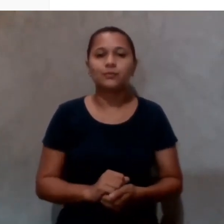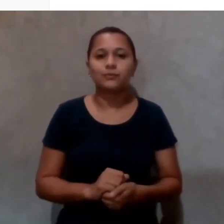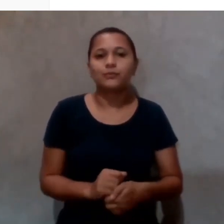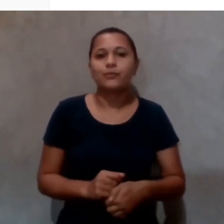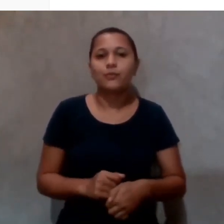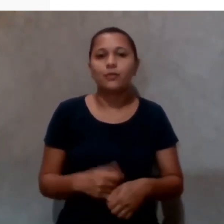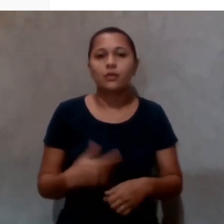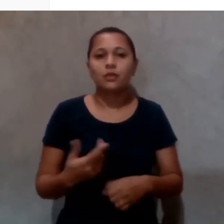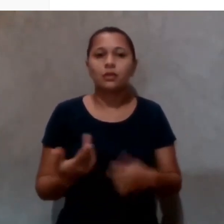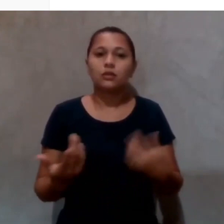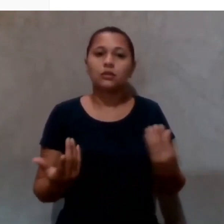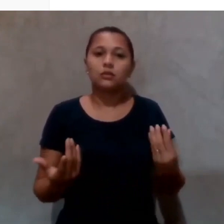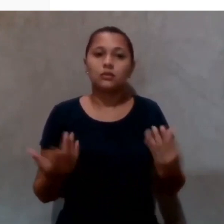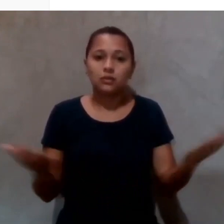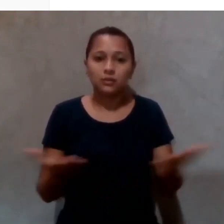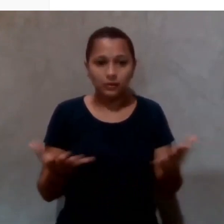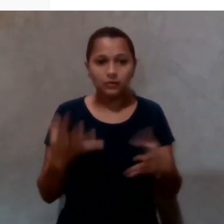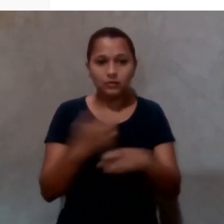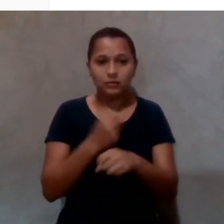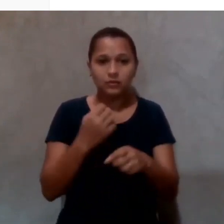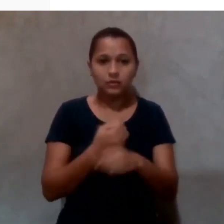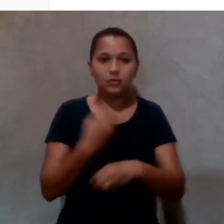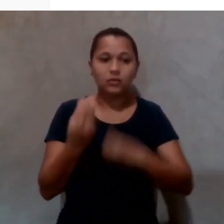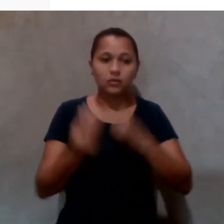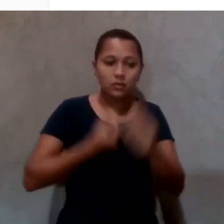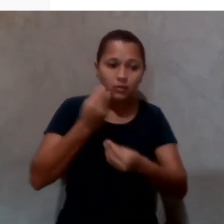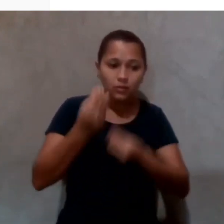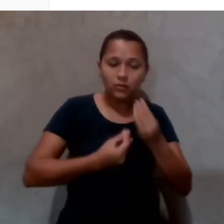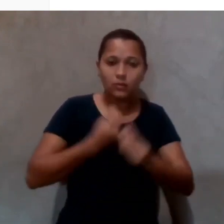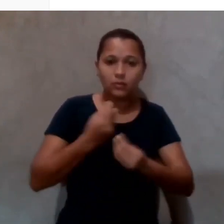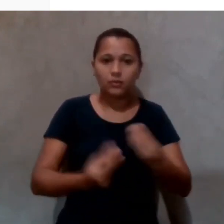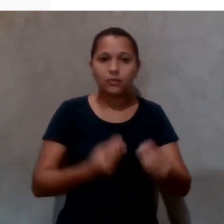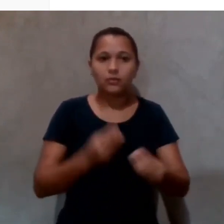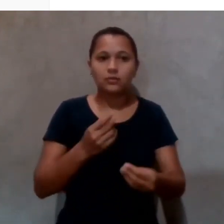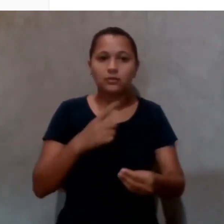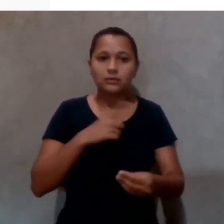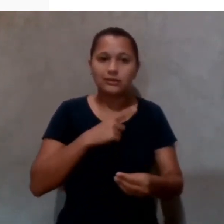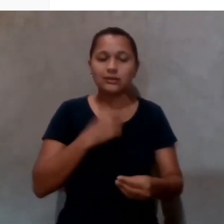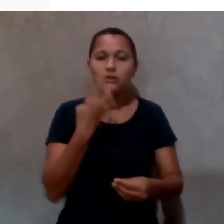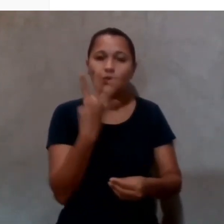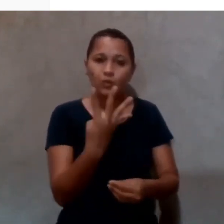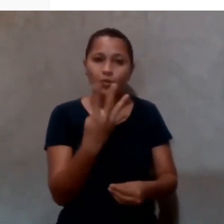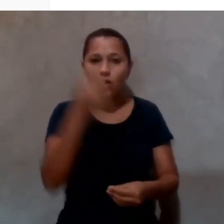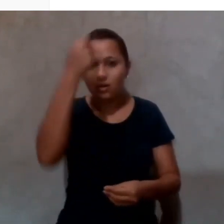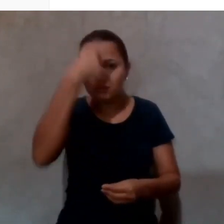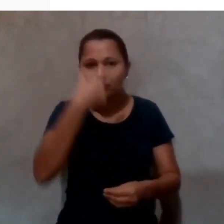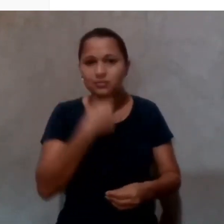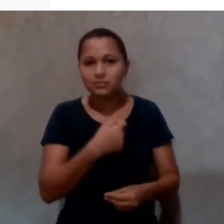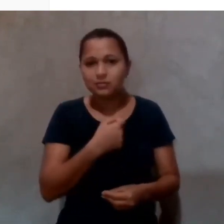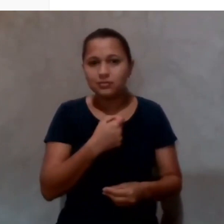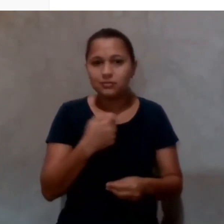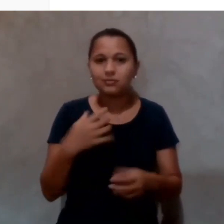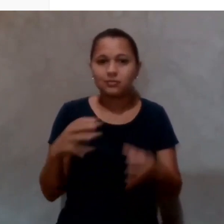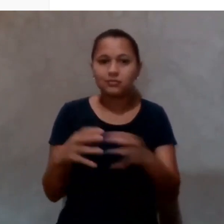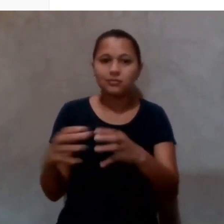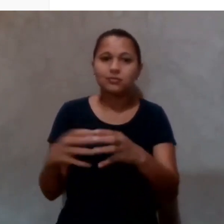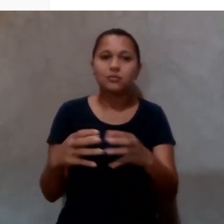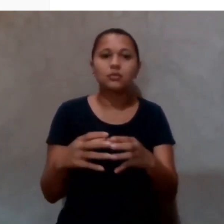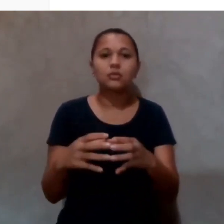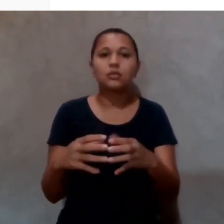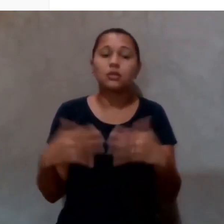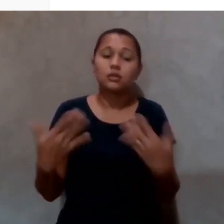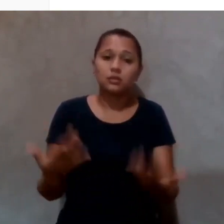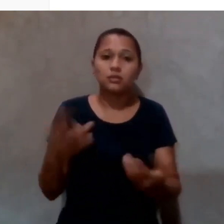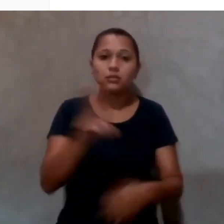no agrupamento. Então, para isso, eu vou utilizar aquela relaçãozinha que nós vimos anteriormente. Ou seja, eu vou calcular o número de elementos